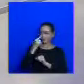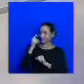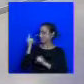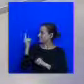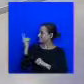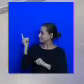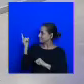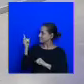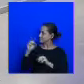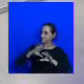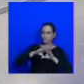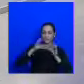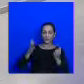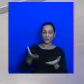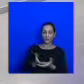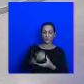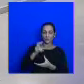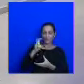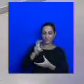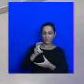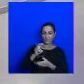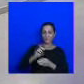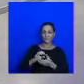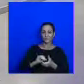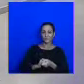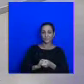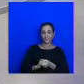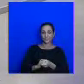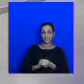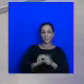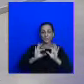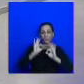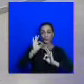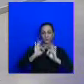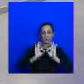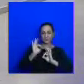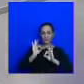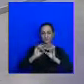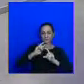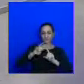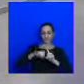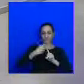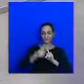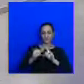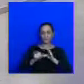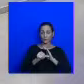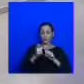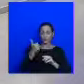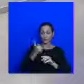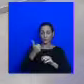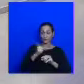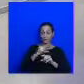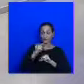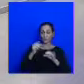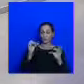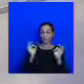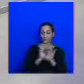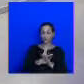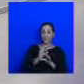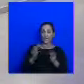Já estamos no Globo número 5, onde estamos tendo o sorteio da Dupla Cena. Já tivemos o primeiro sorteio e